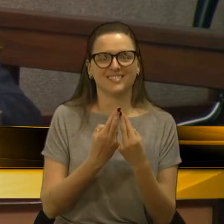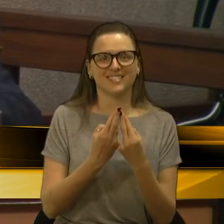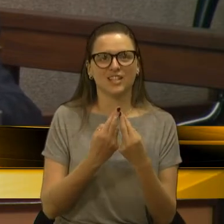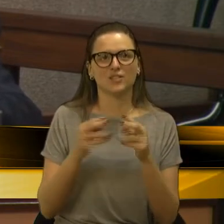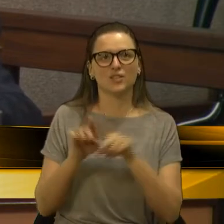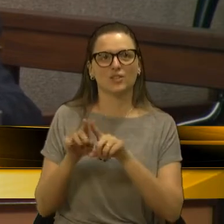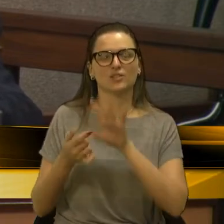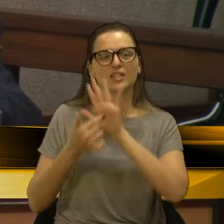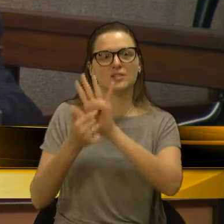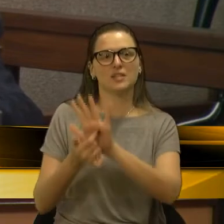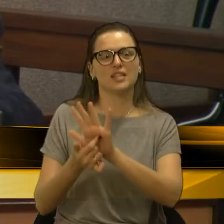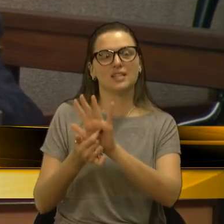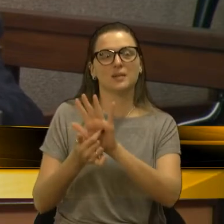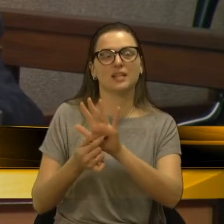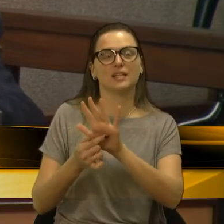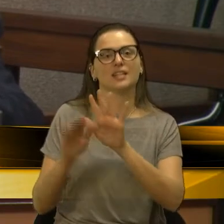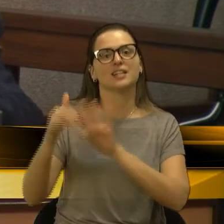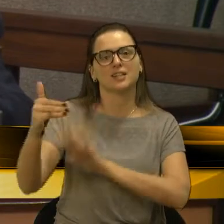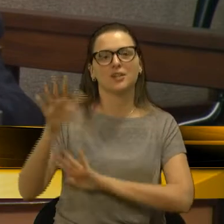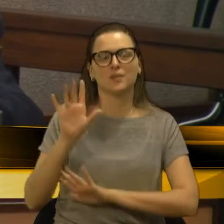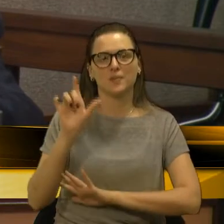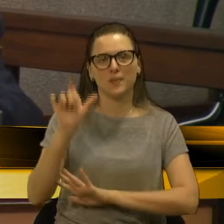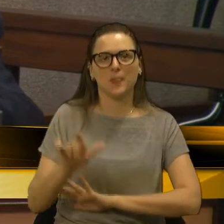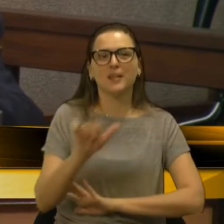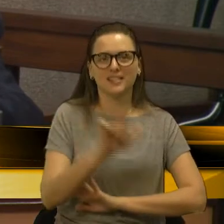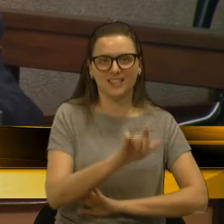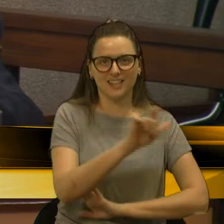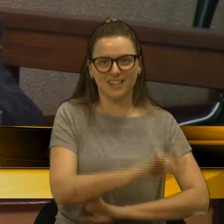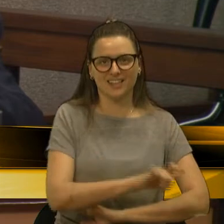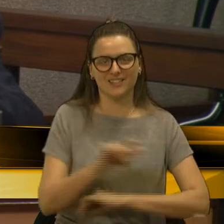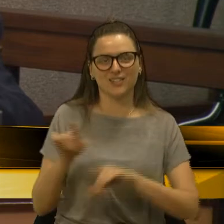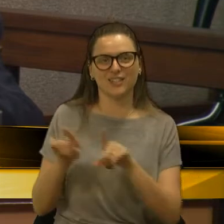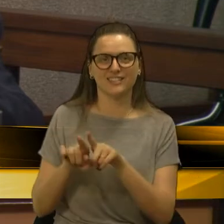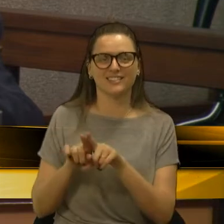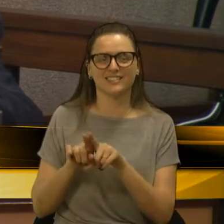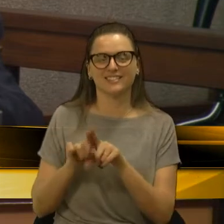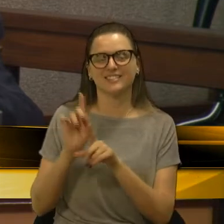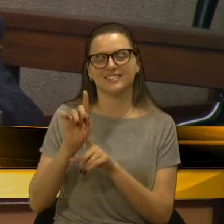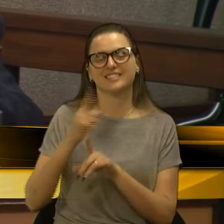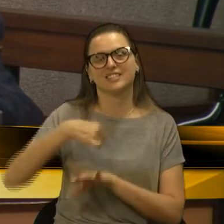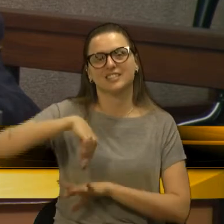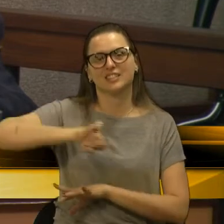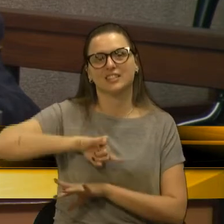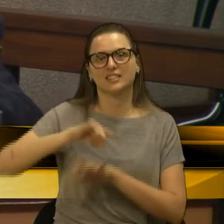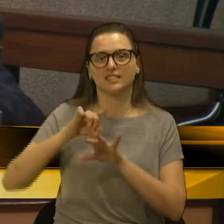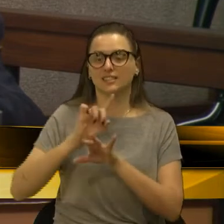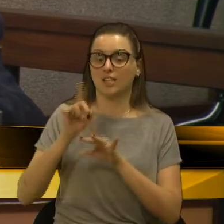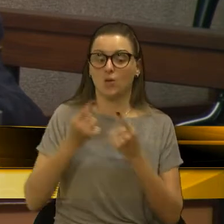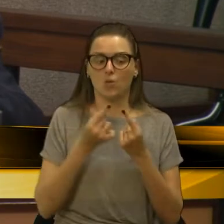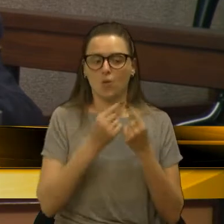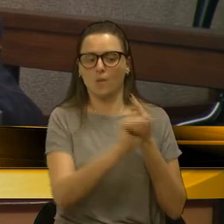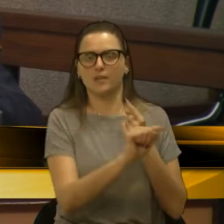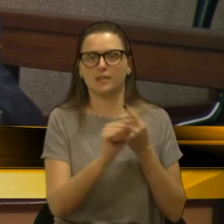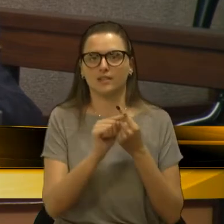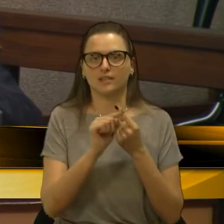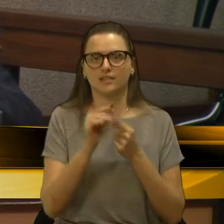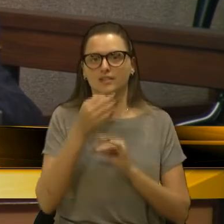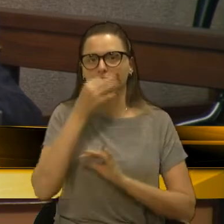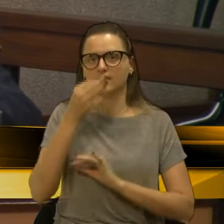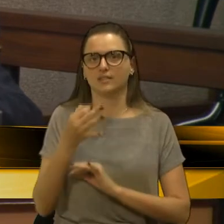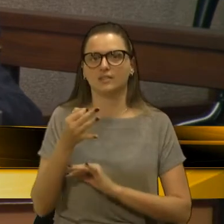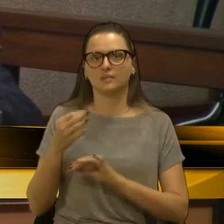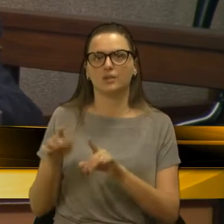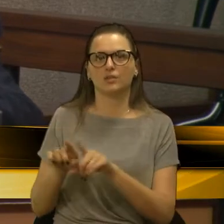Porque quando alguém levantava uma questão que contrariasse a explicação dos técnicos, eles não tinham